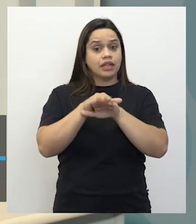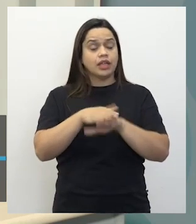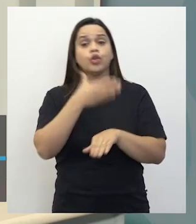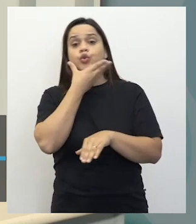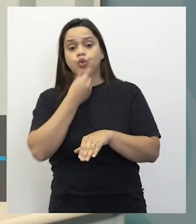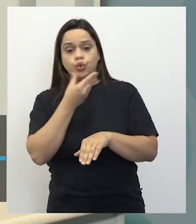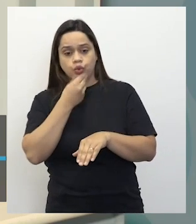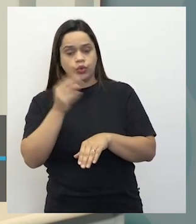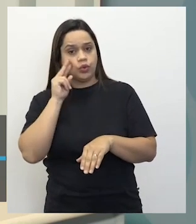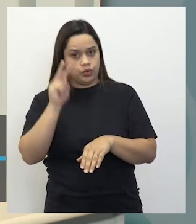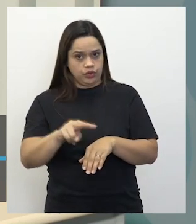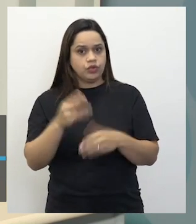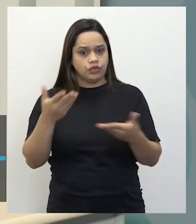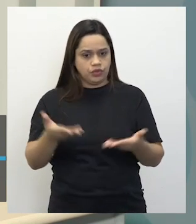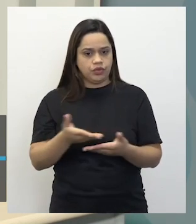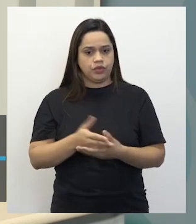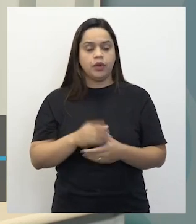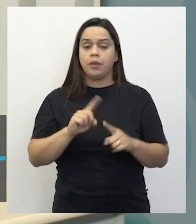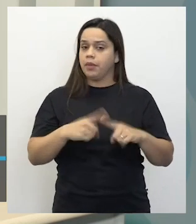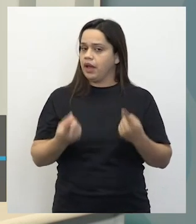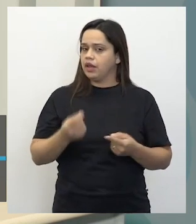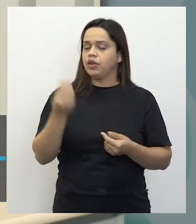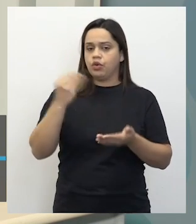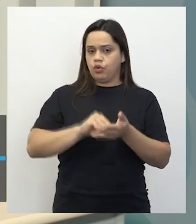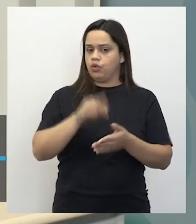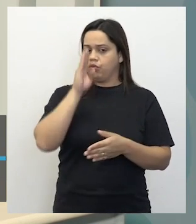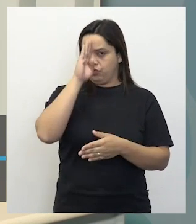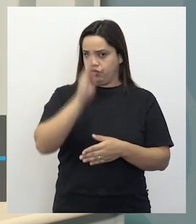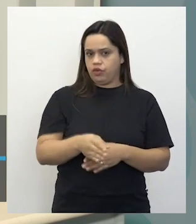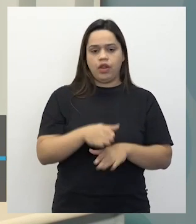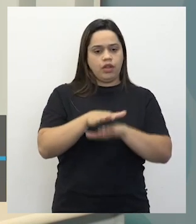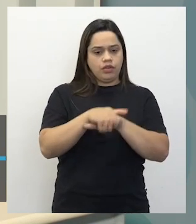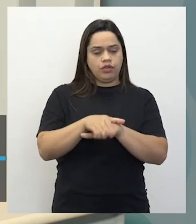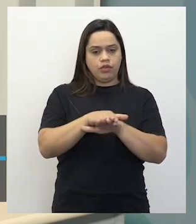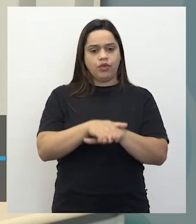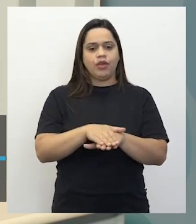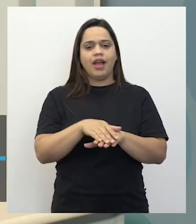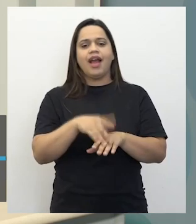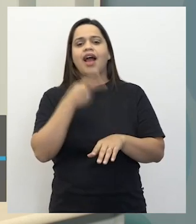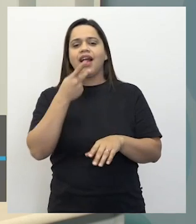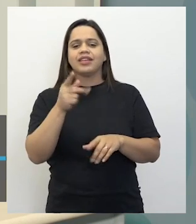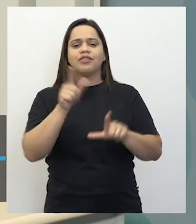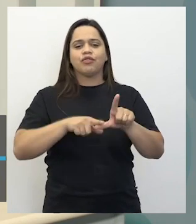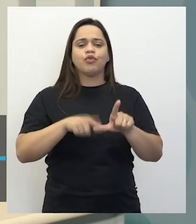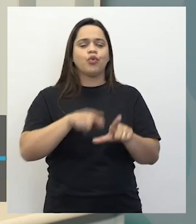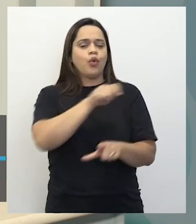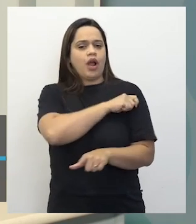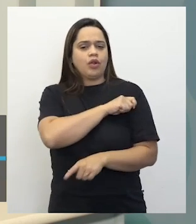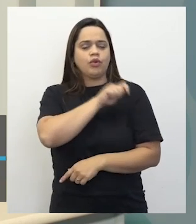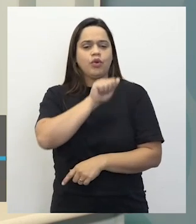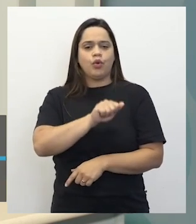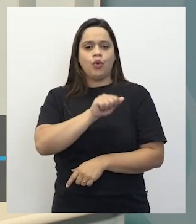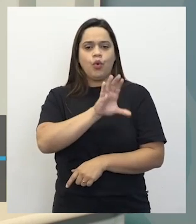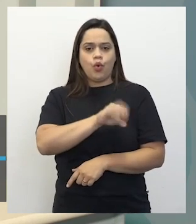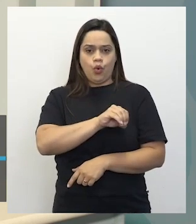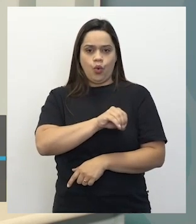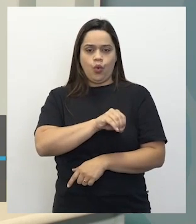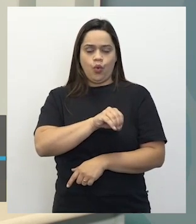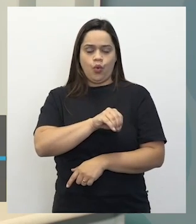ele é um machinho. Mas sim, quem colocou tartaruga... Aqui, ó, o tartarugo, Leonardo colocando. O